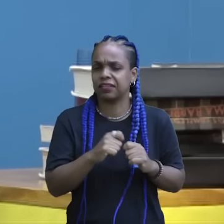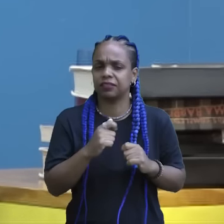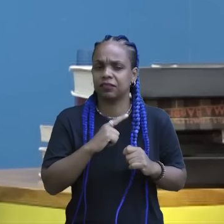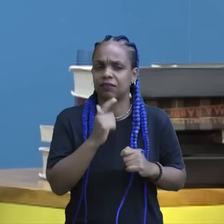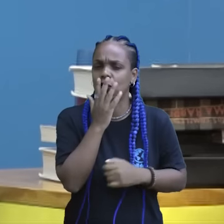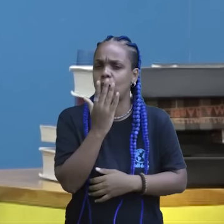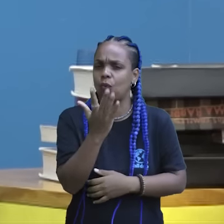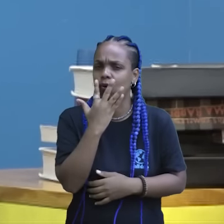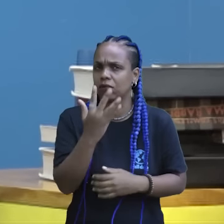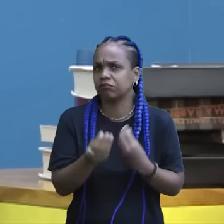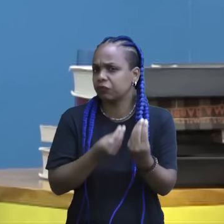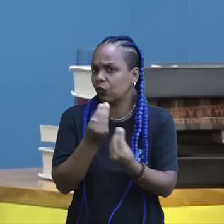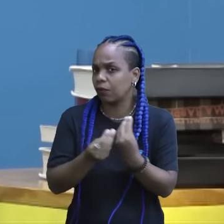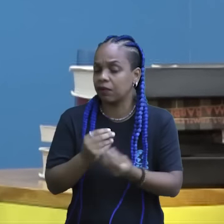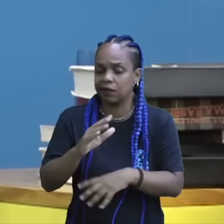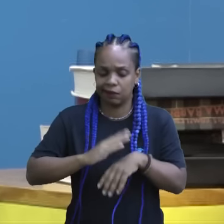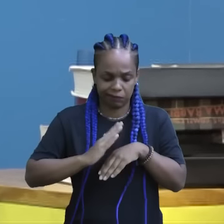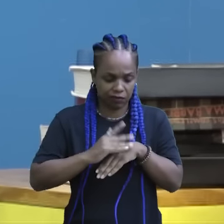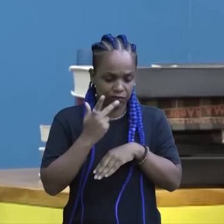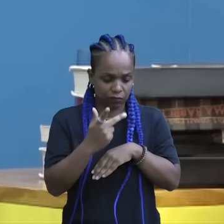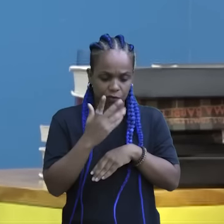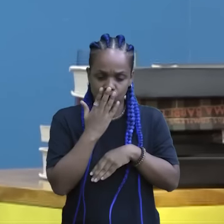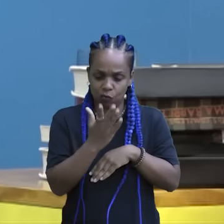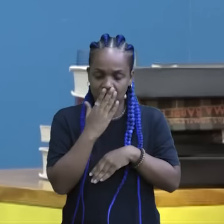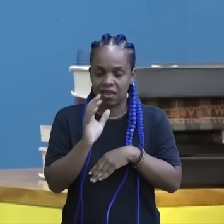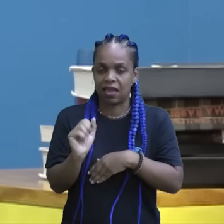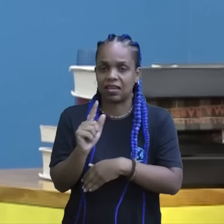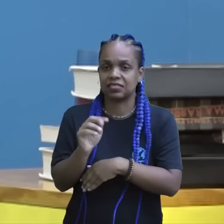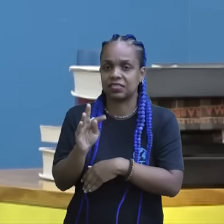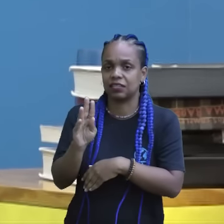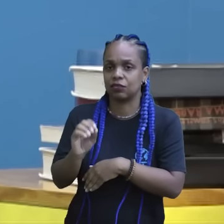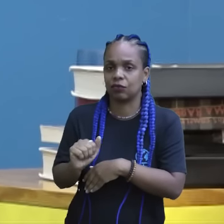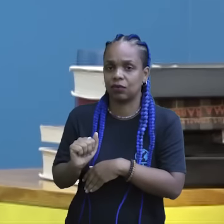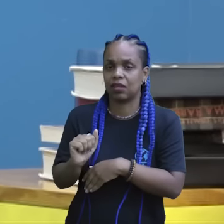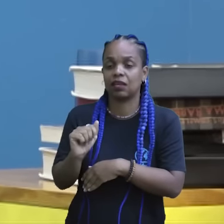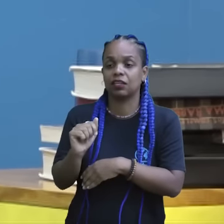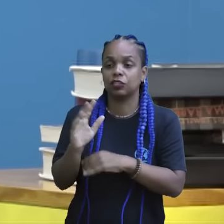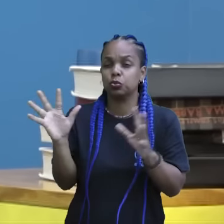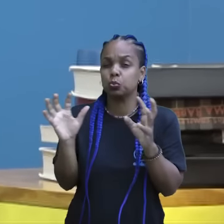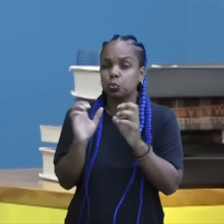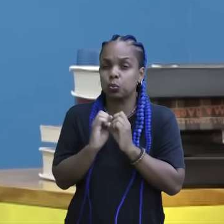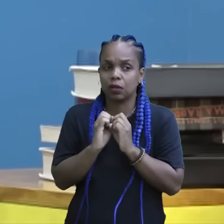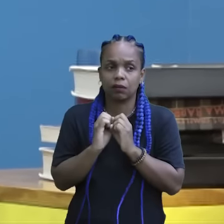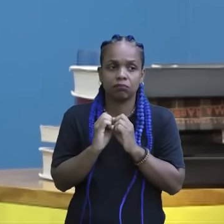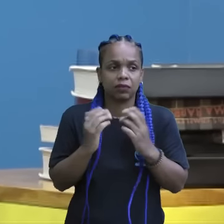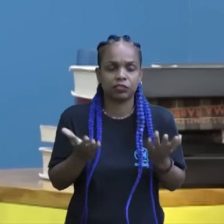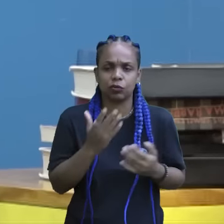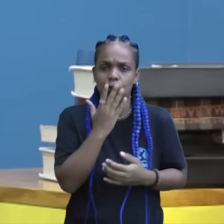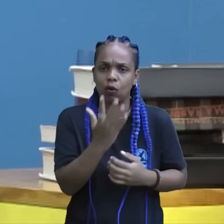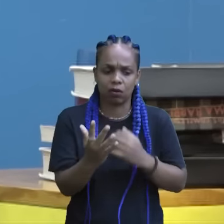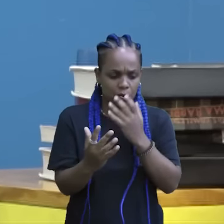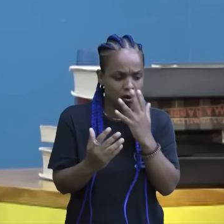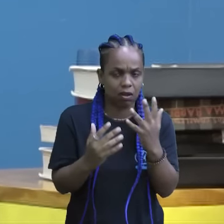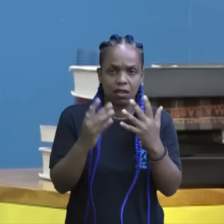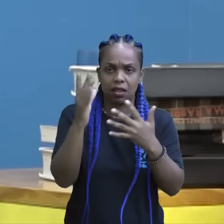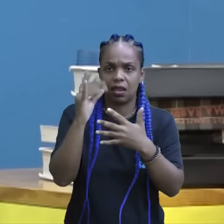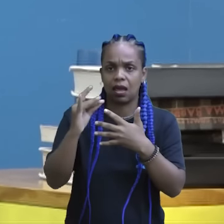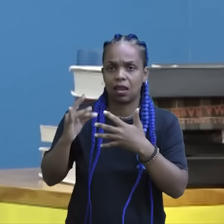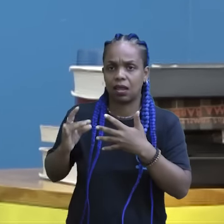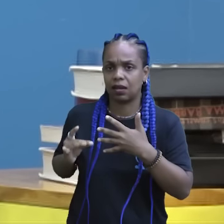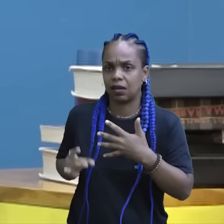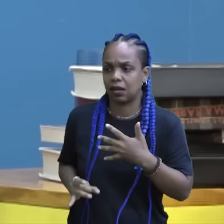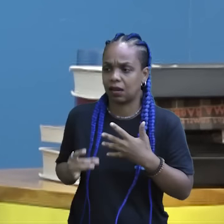descreve cada cor, cada detalhe, mostrando como essa é uma questão fundamental para ele. Como essa é uma que tem um conto